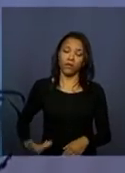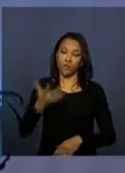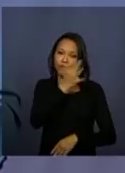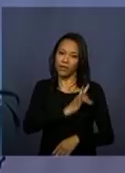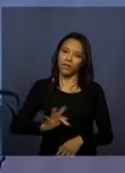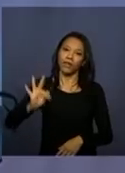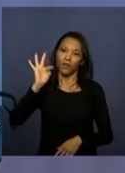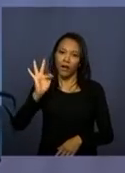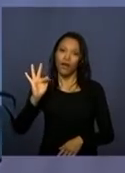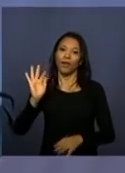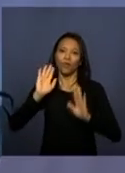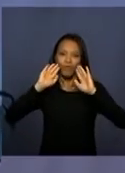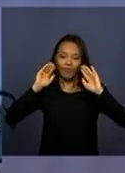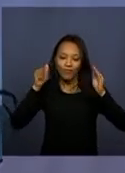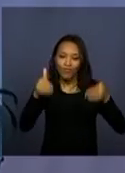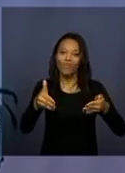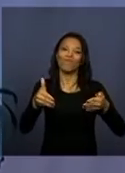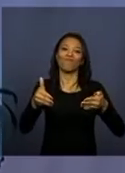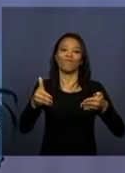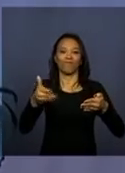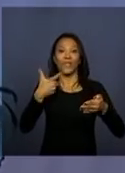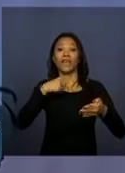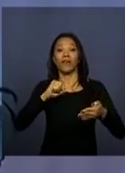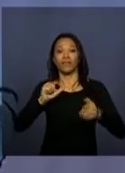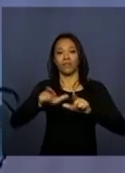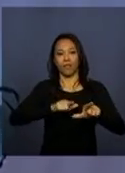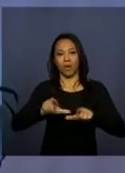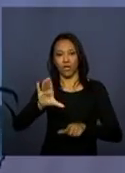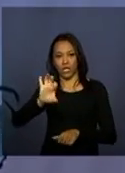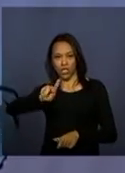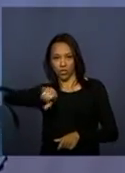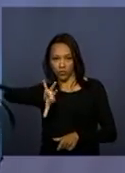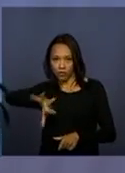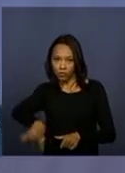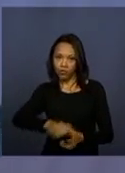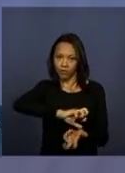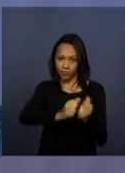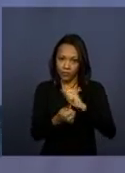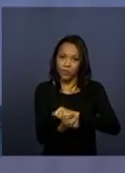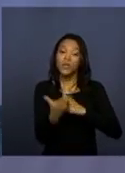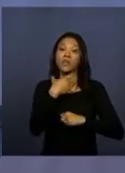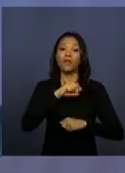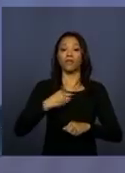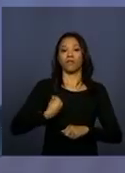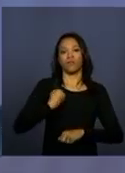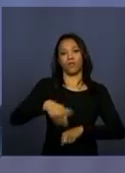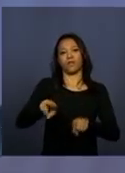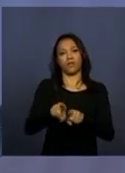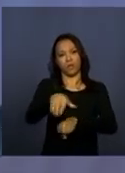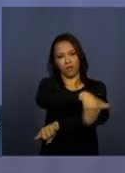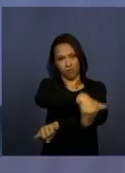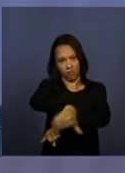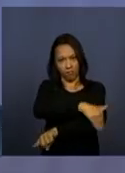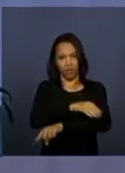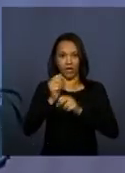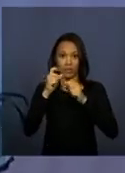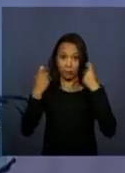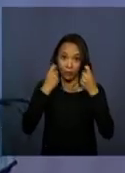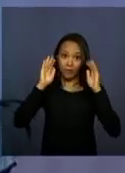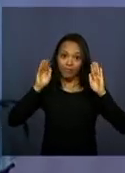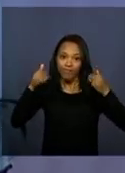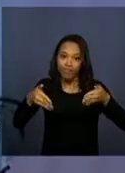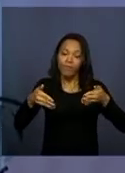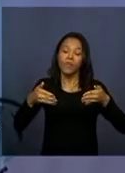dá aos catadores e às catadoras e à população de rua. Mas também vim